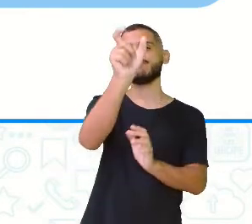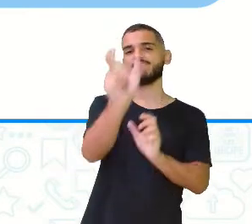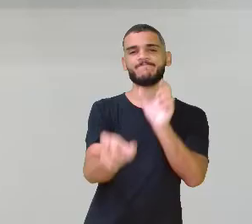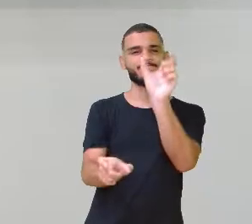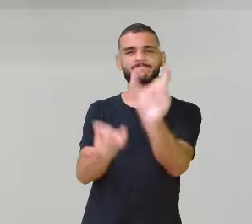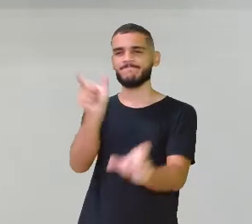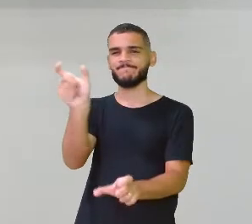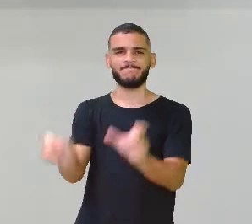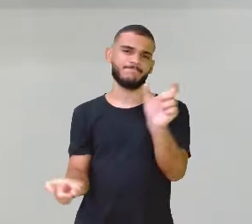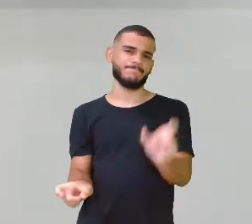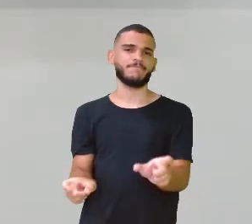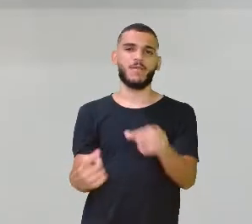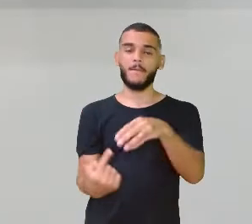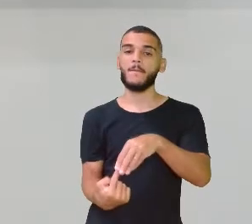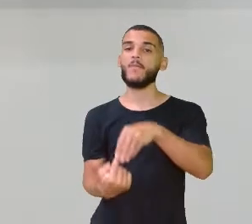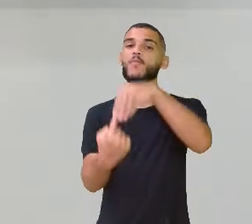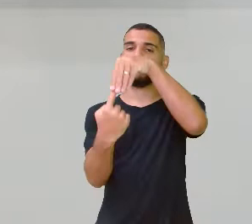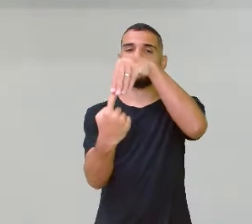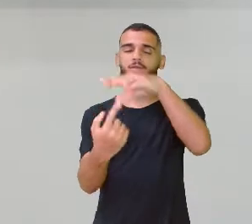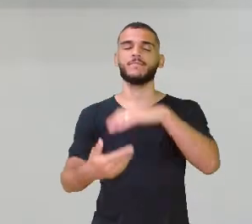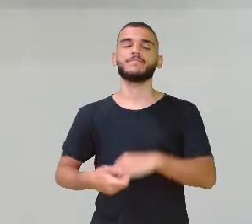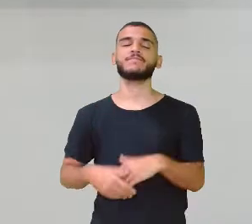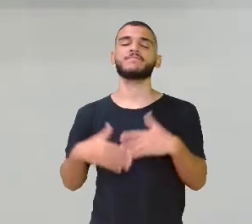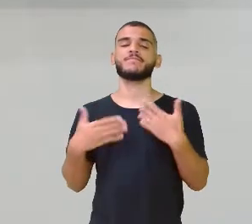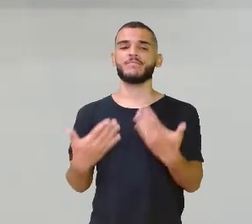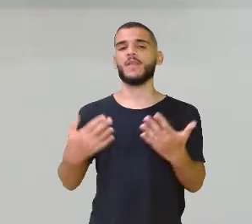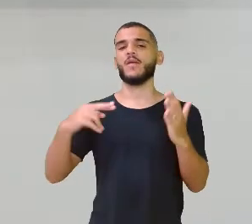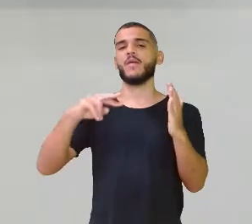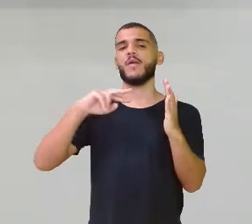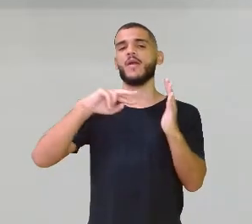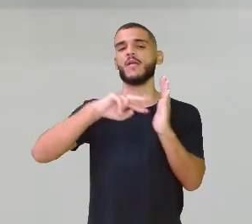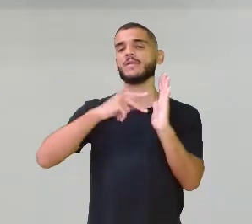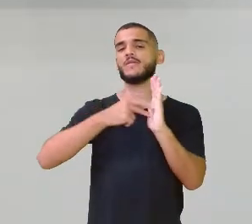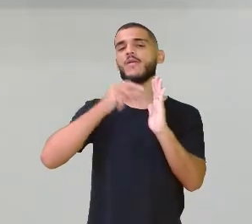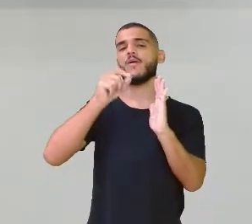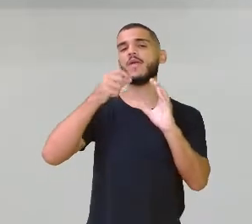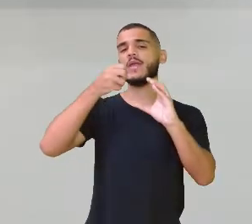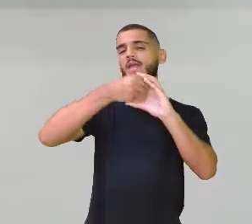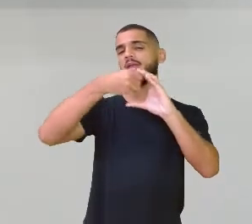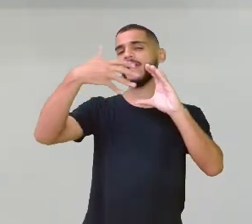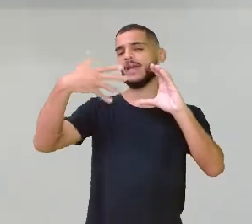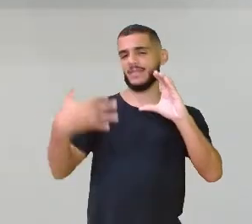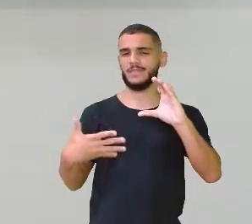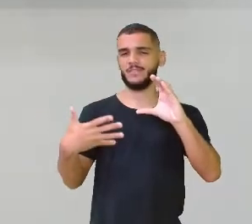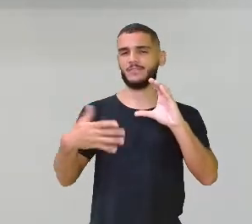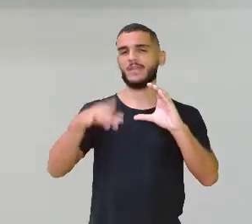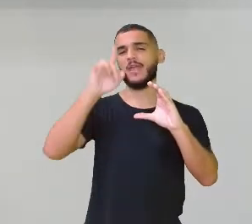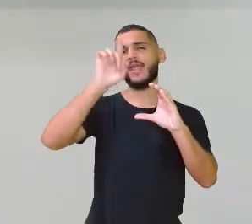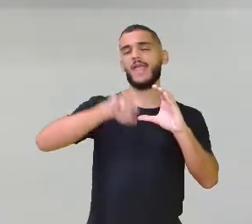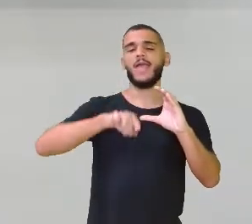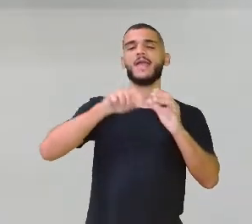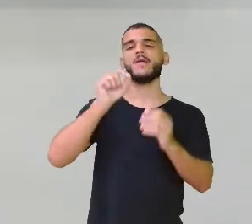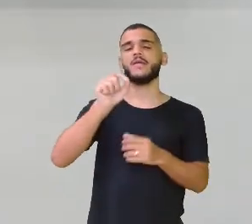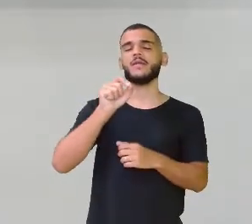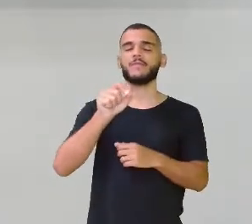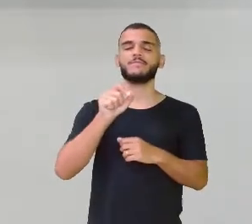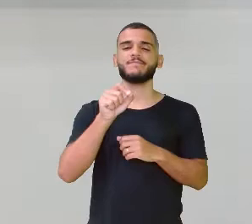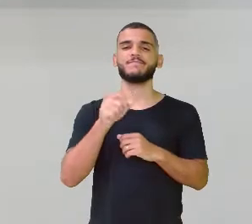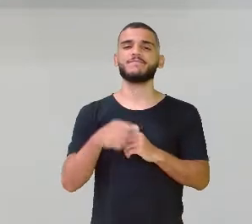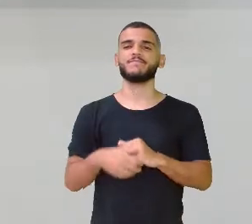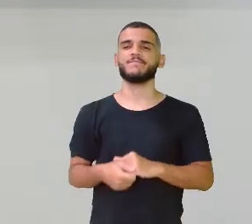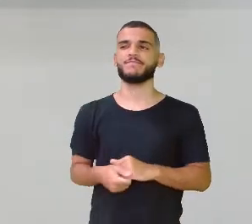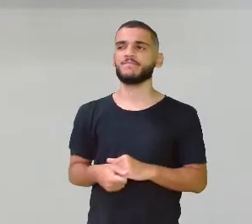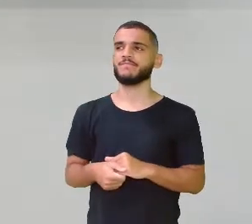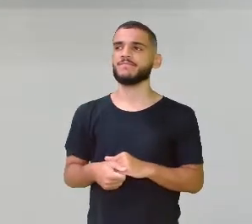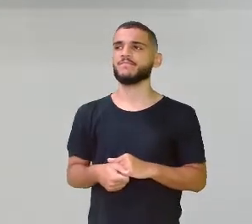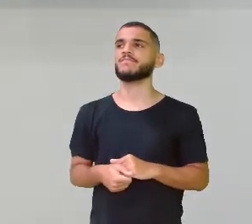falei difícil agora, né, gente? Por quê? O que são essas características? É que tornam um indivíduo único. É basicamente isso. E eu